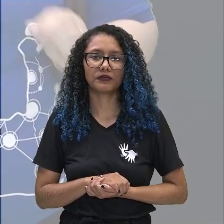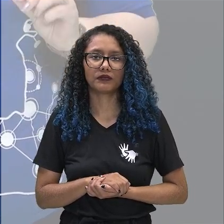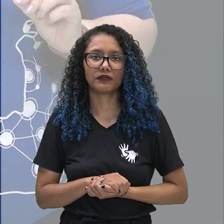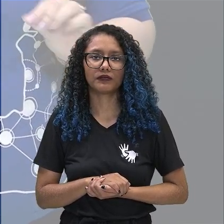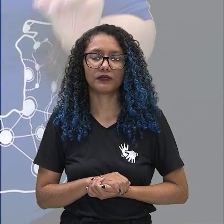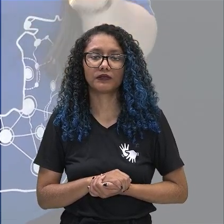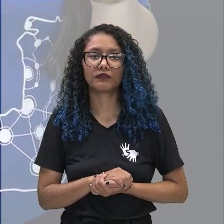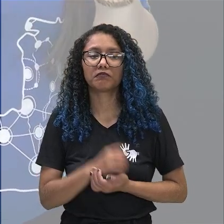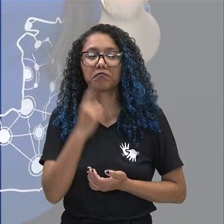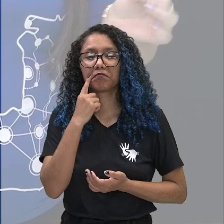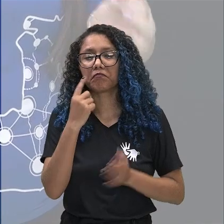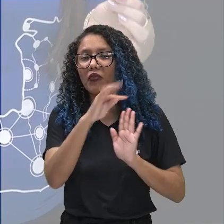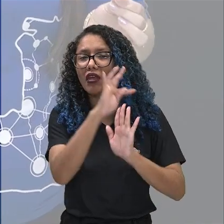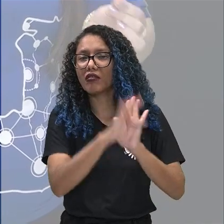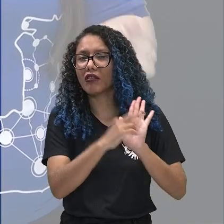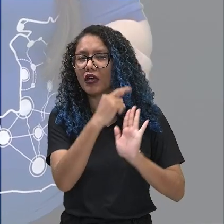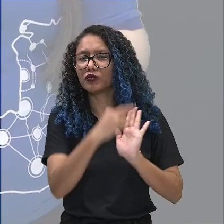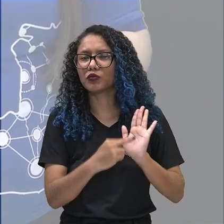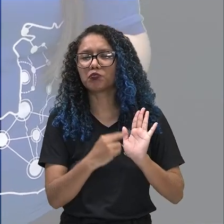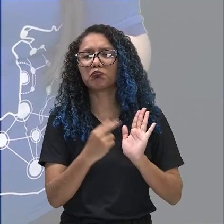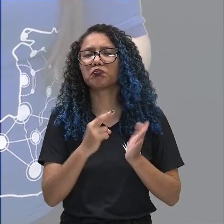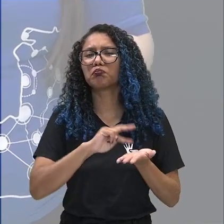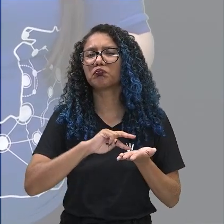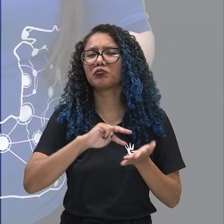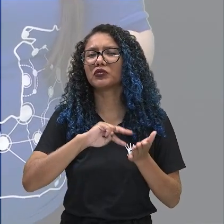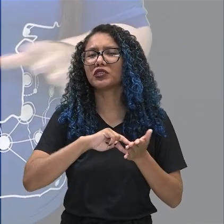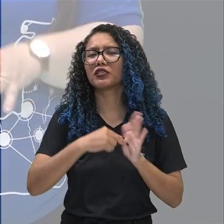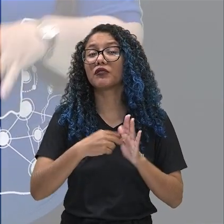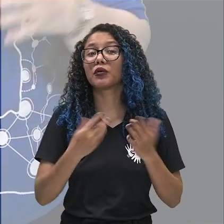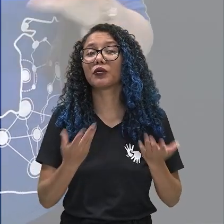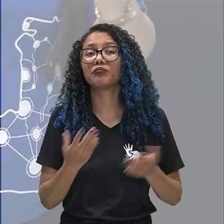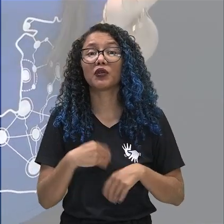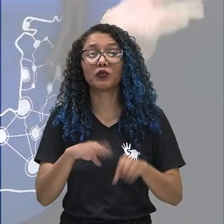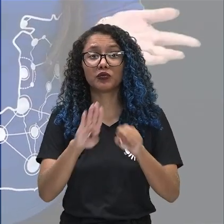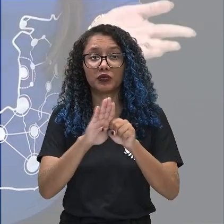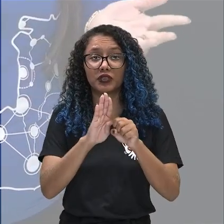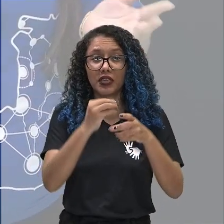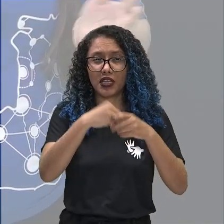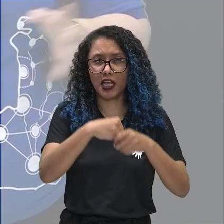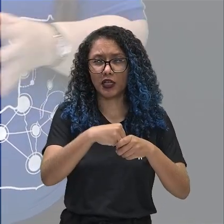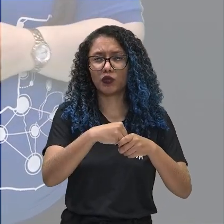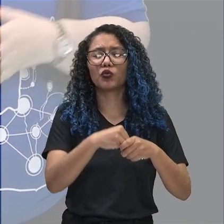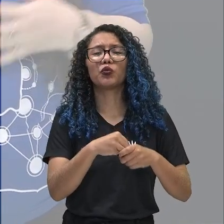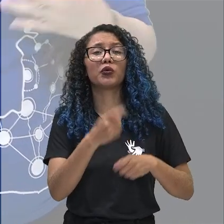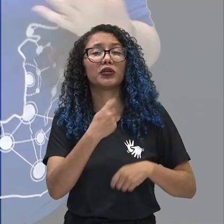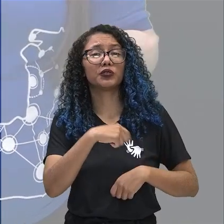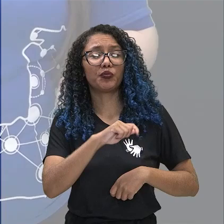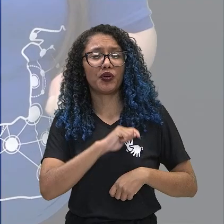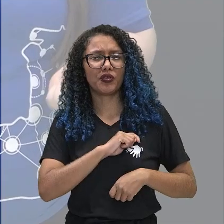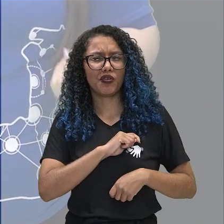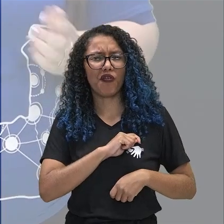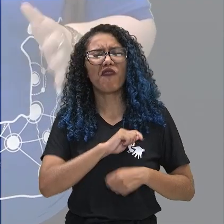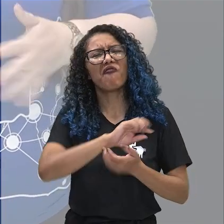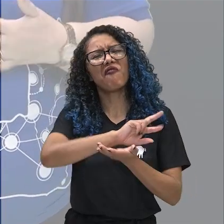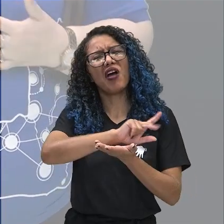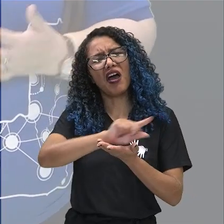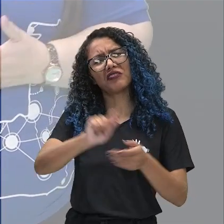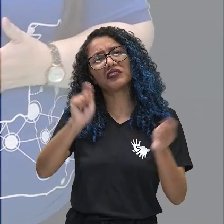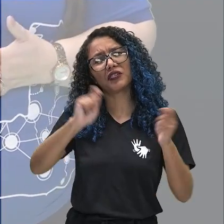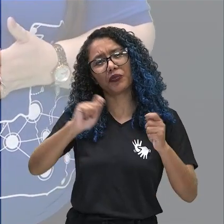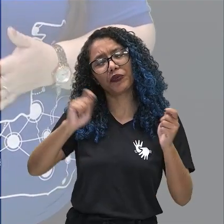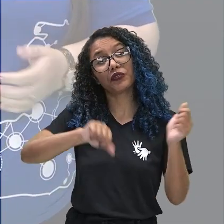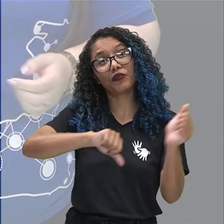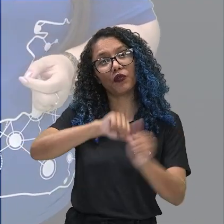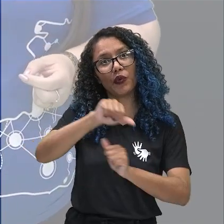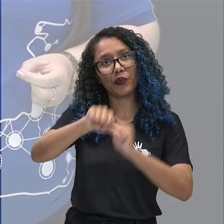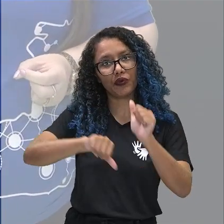género. Então, os substantivos dentro da língua espanhola, eles são variáveis. Eles podem mudar e essas mudanças